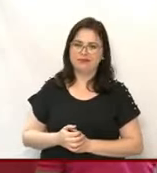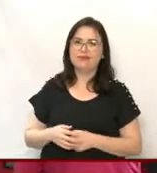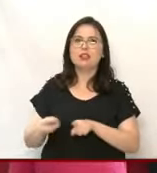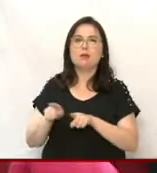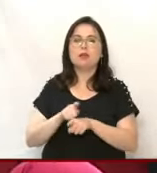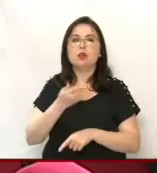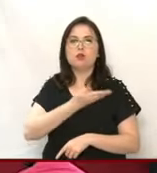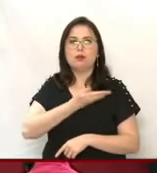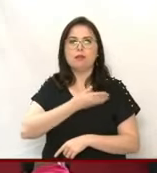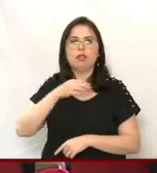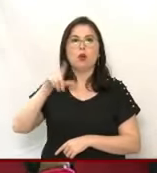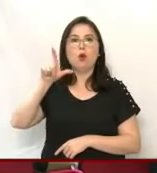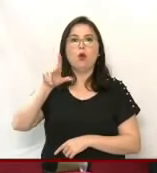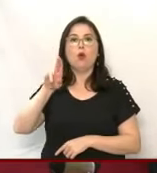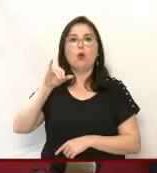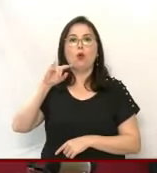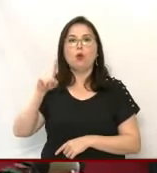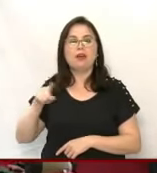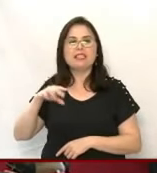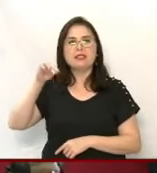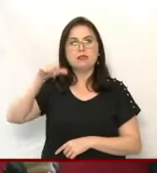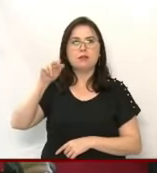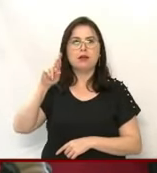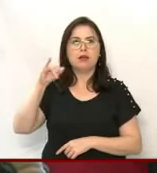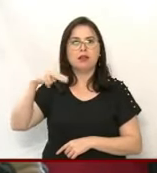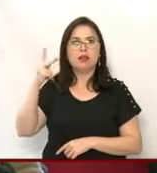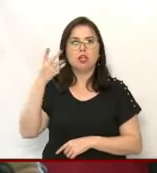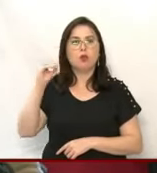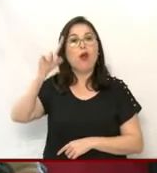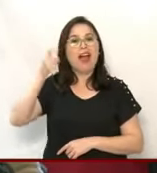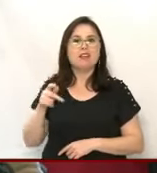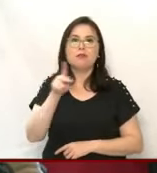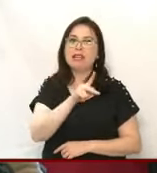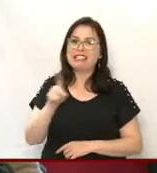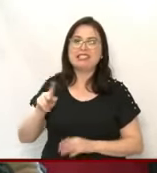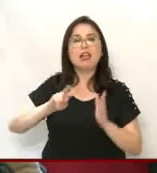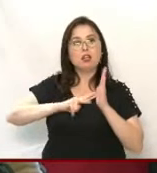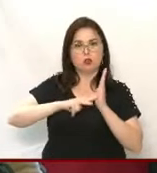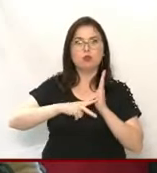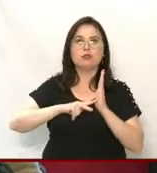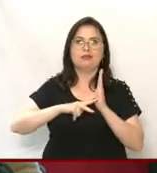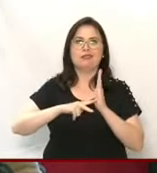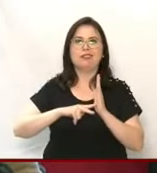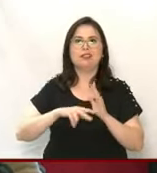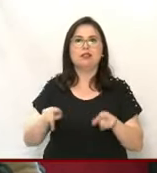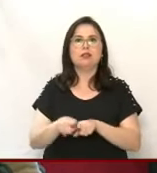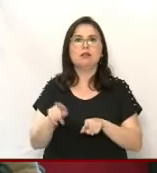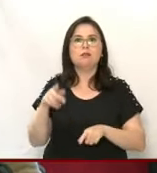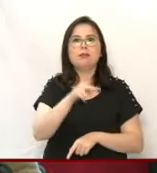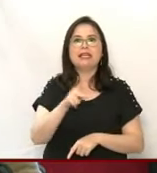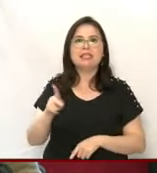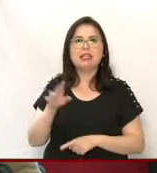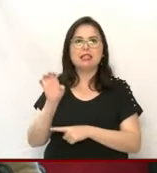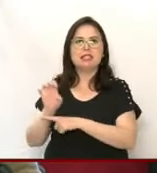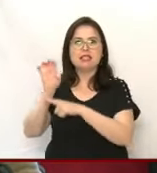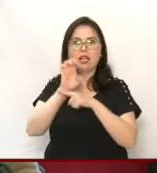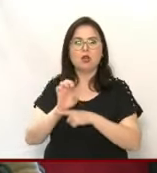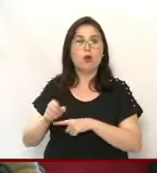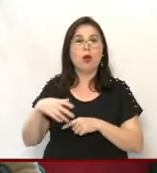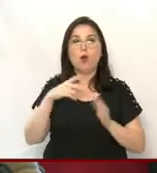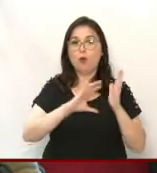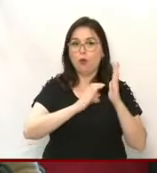Luiz Marinho, também ex-presidente do sindicato, já citado aqui, né, presidente estadual do PT. Uma